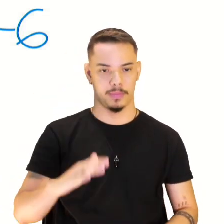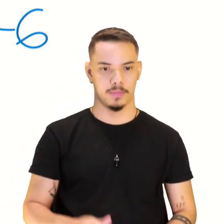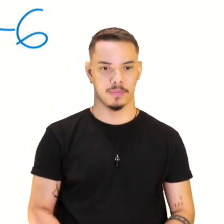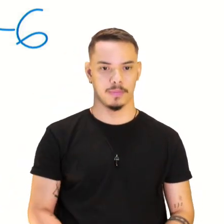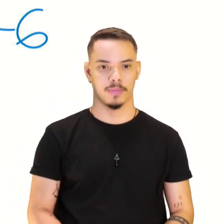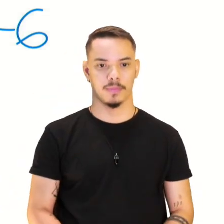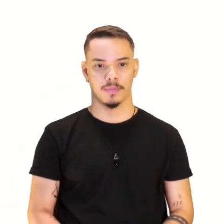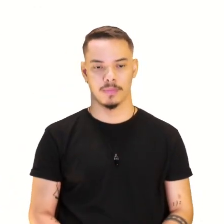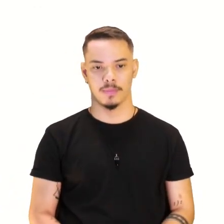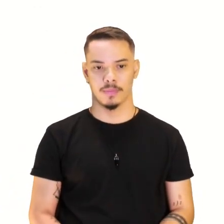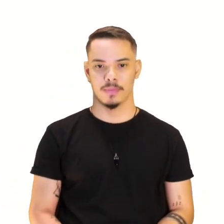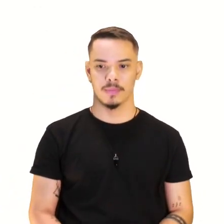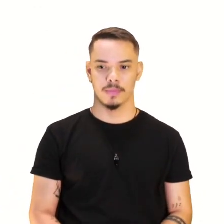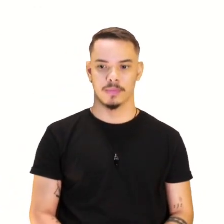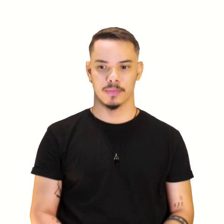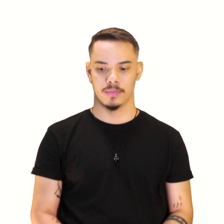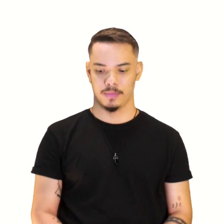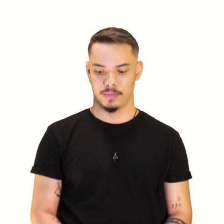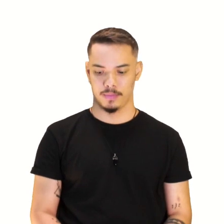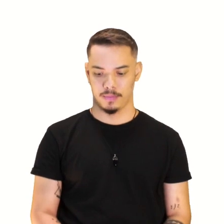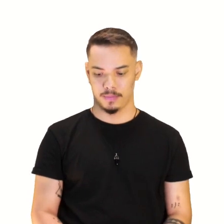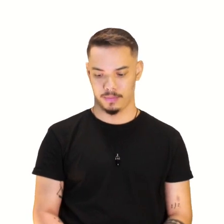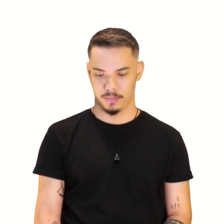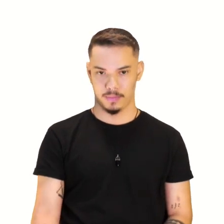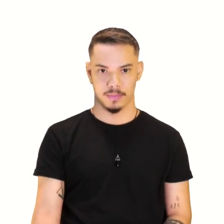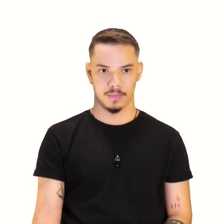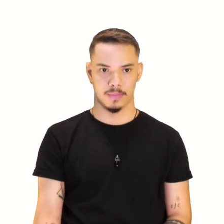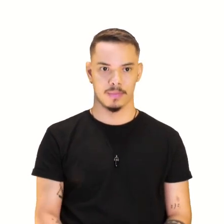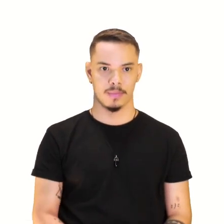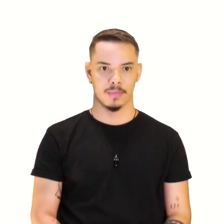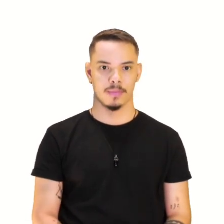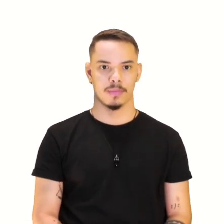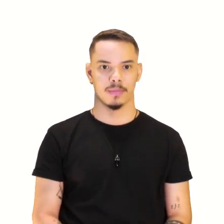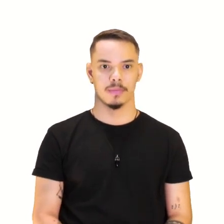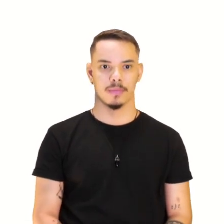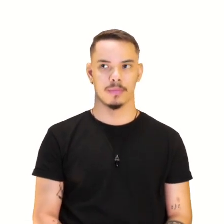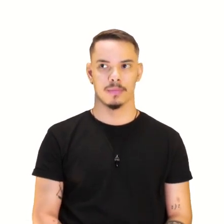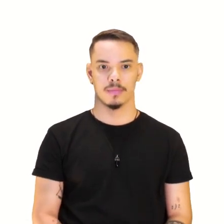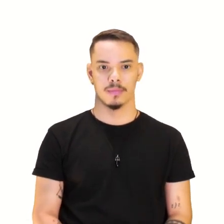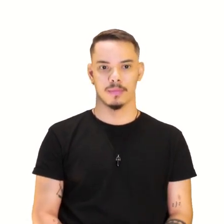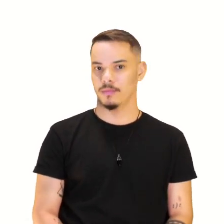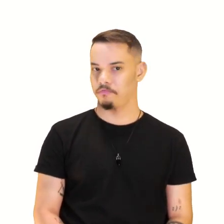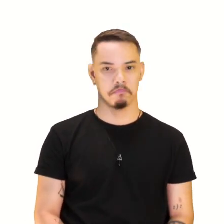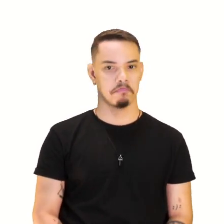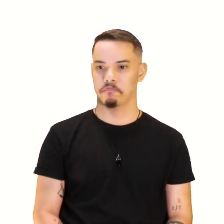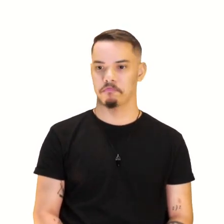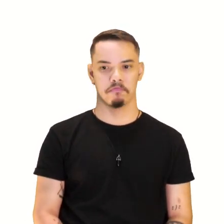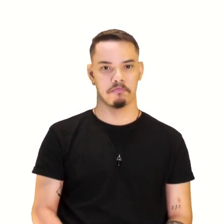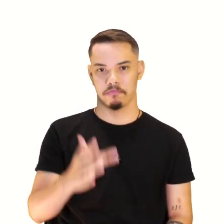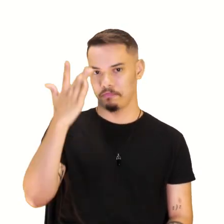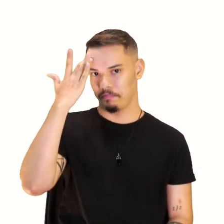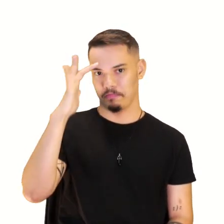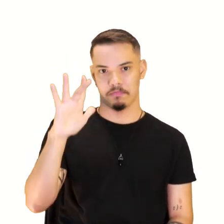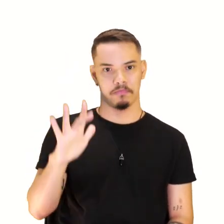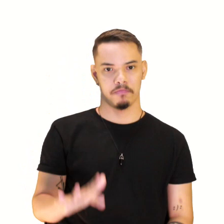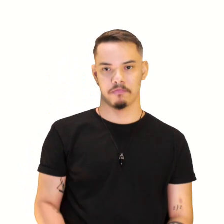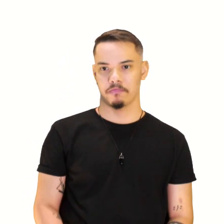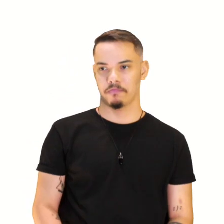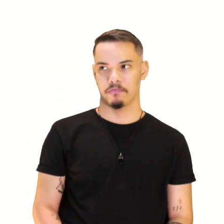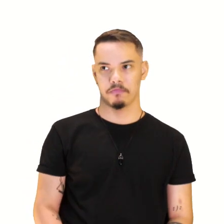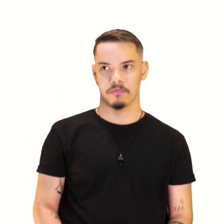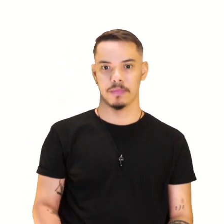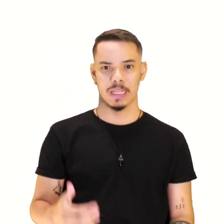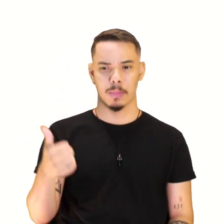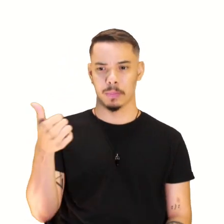exemplo número 2? Vamos lá? Monte uma PA agora de... Eixa, eu não sei não. 5 termos. Não sei não. Mas professor Maurício, ele